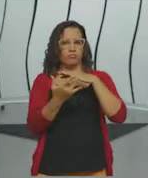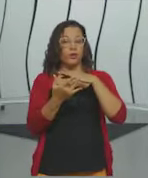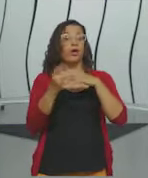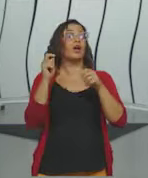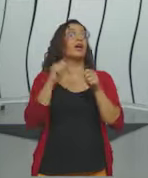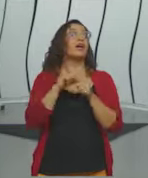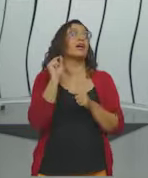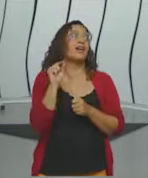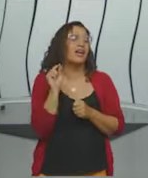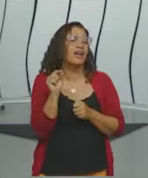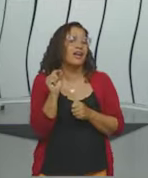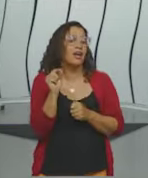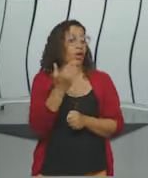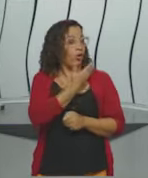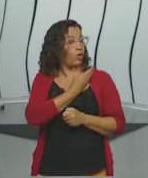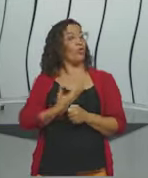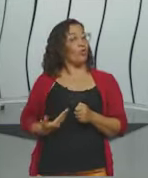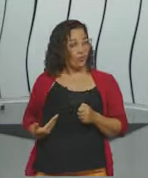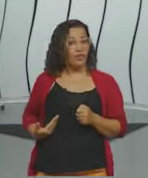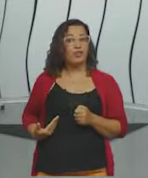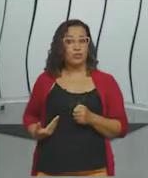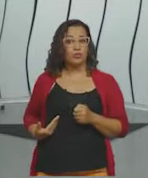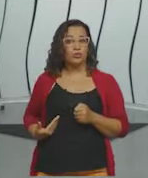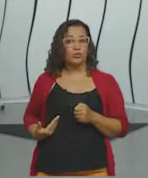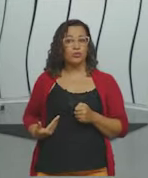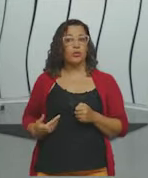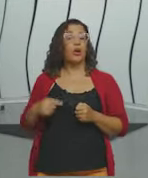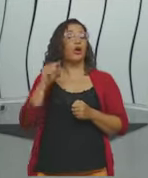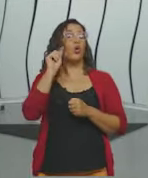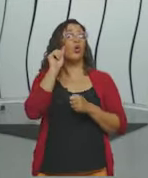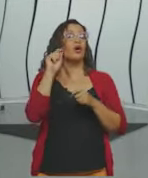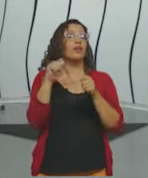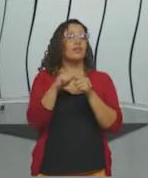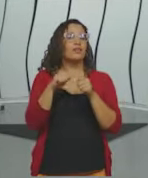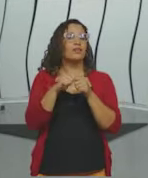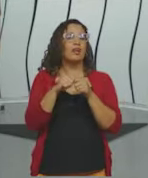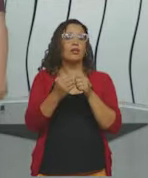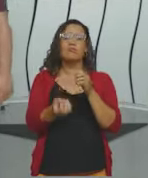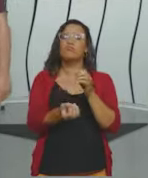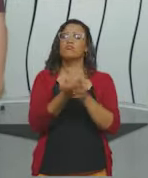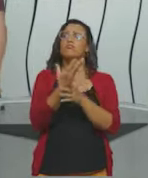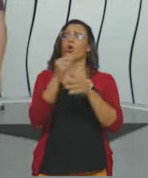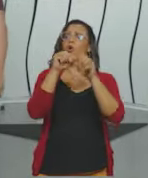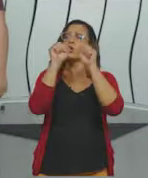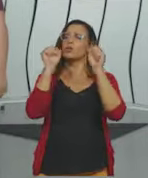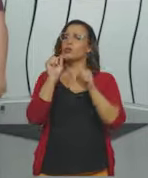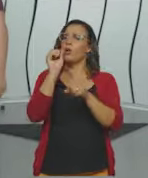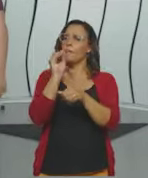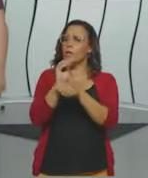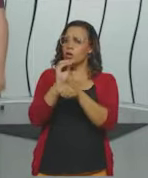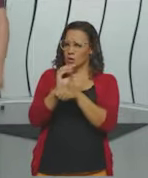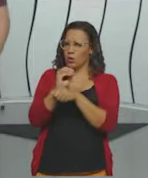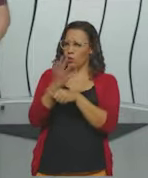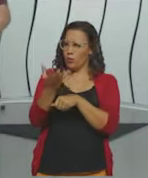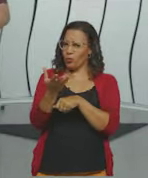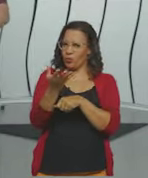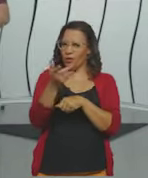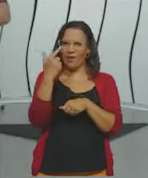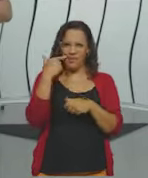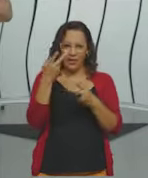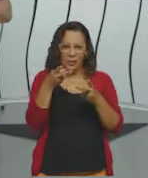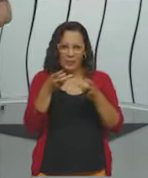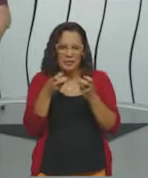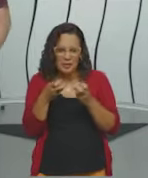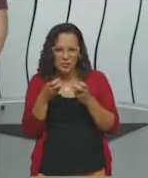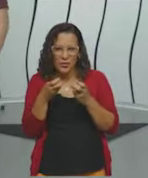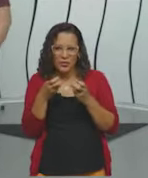vai fazer? O governo federal. E o que ele vai fazer? Criar os mecanismos de proteção. Percebeu, então,